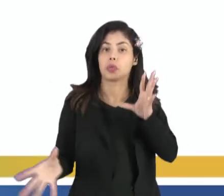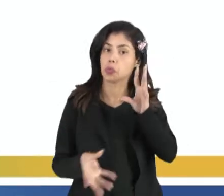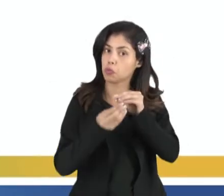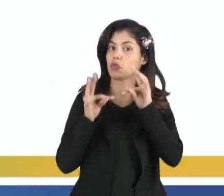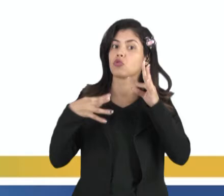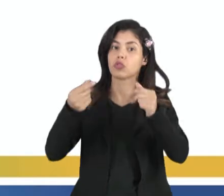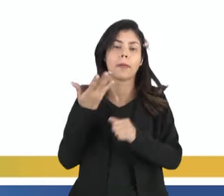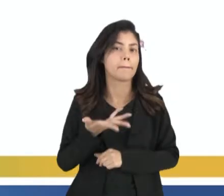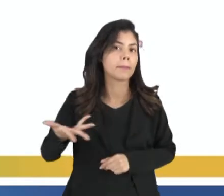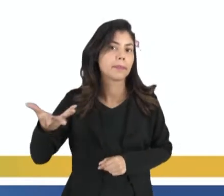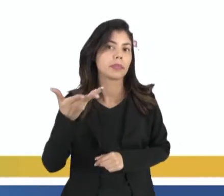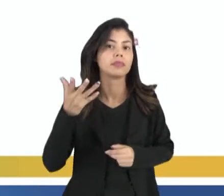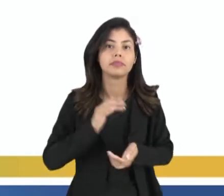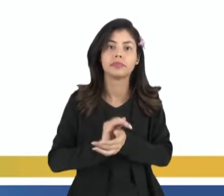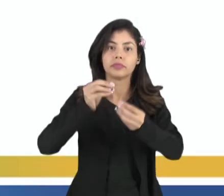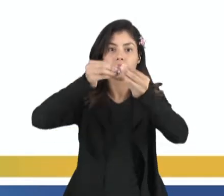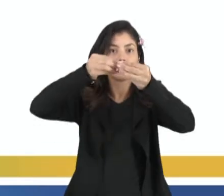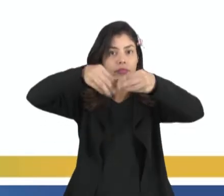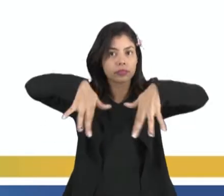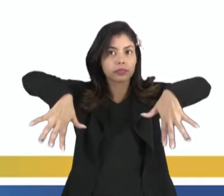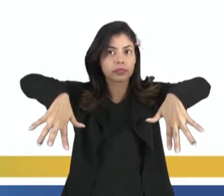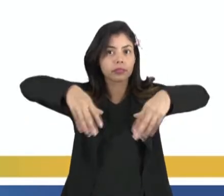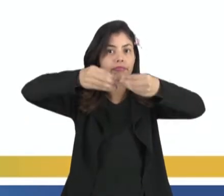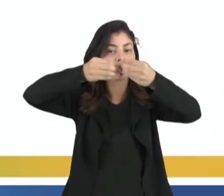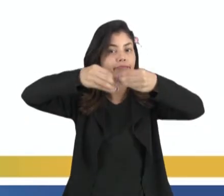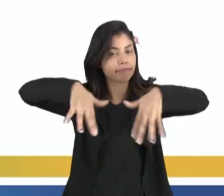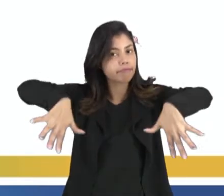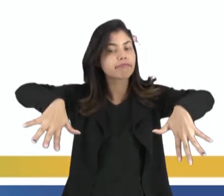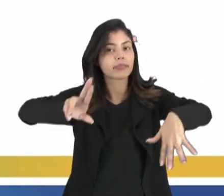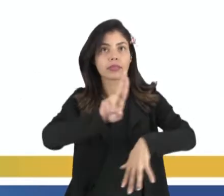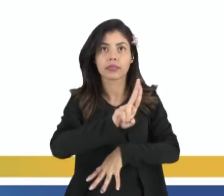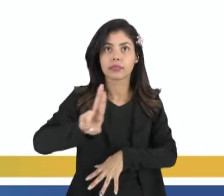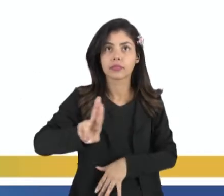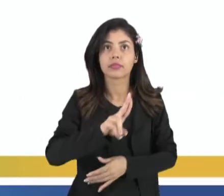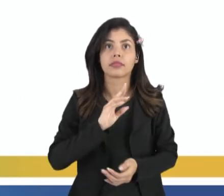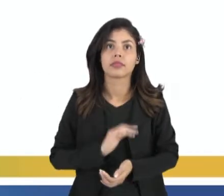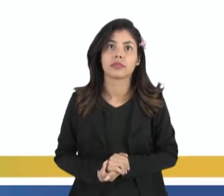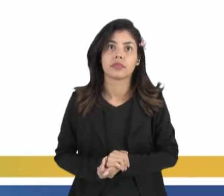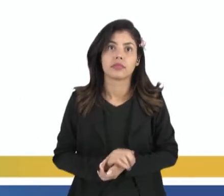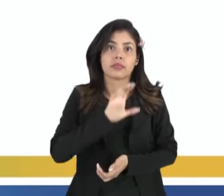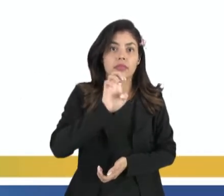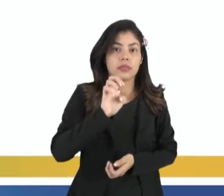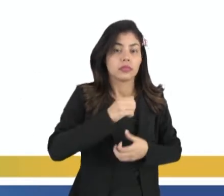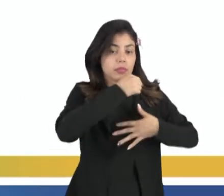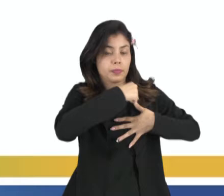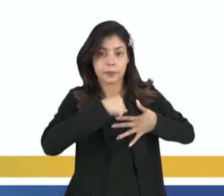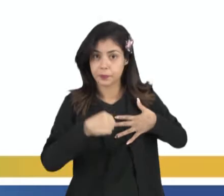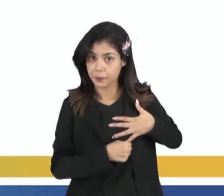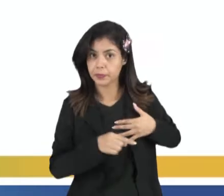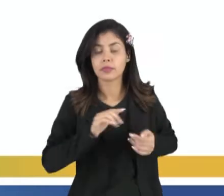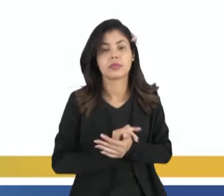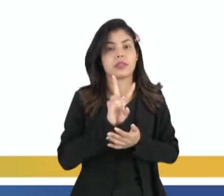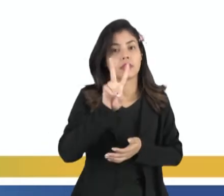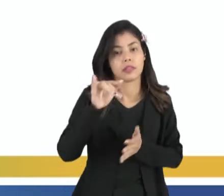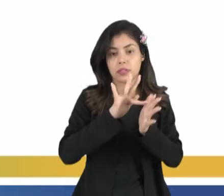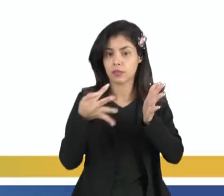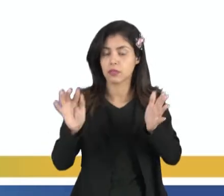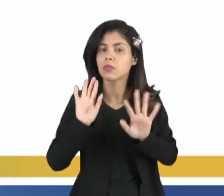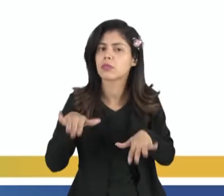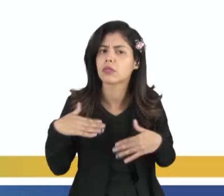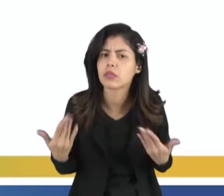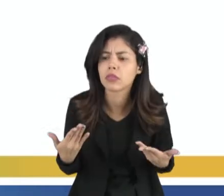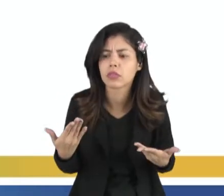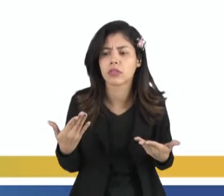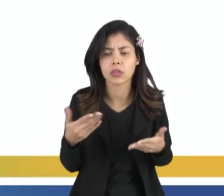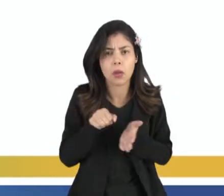composto basicamente por glândulas. Glândulas chamadas de glândulas endócrinas, que vão ter a função de quê?